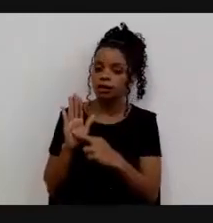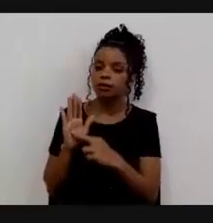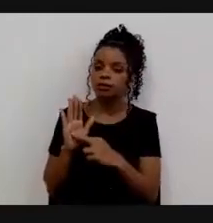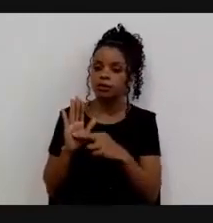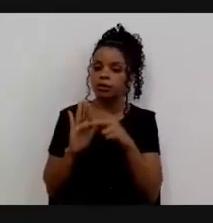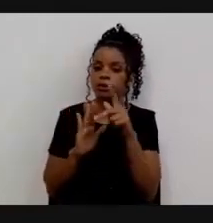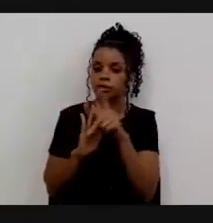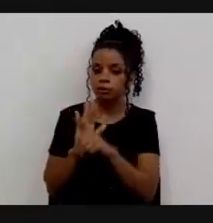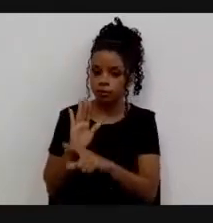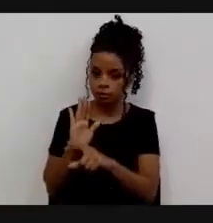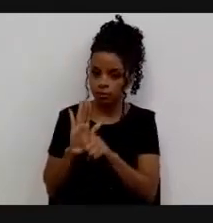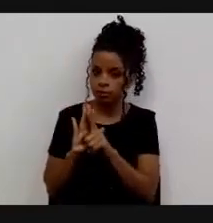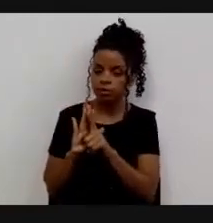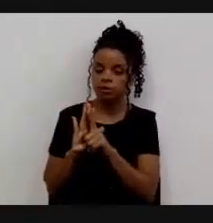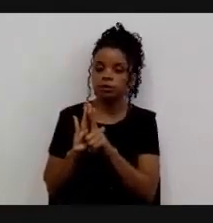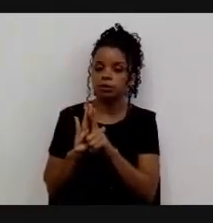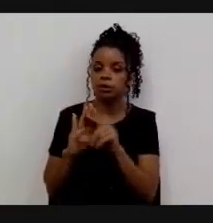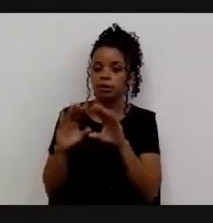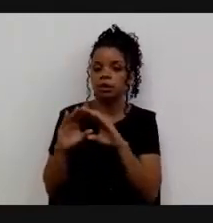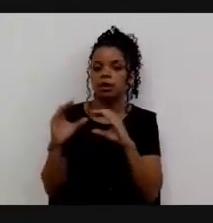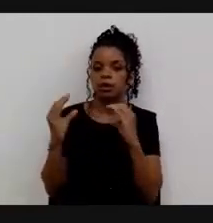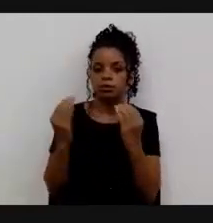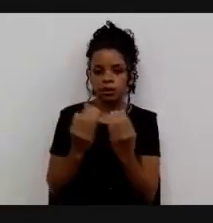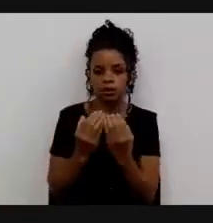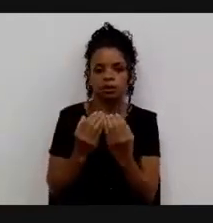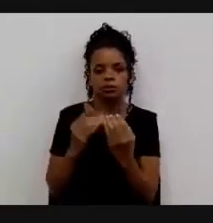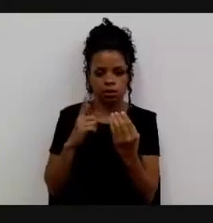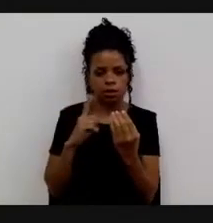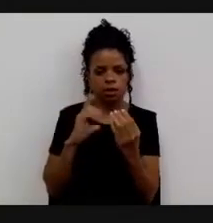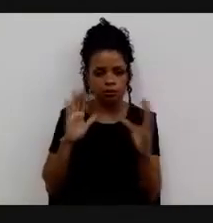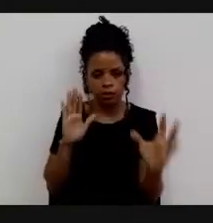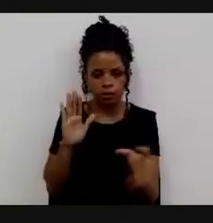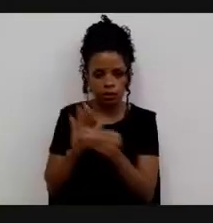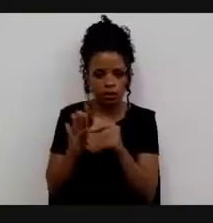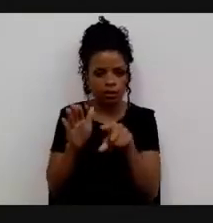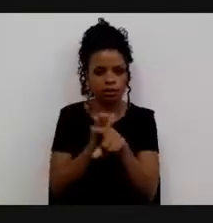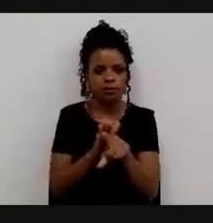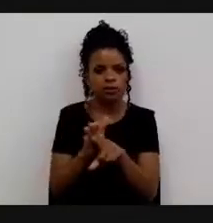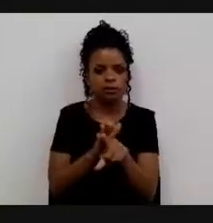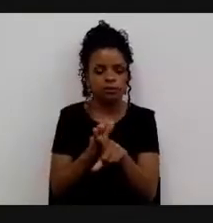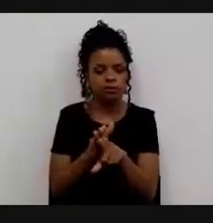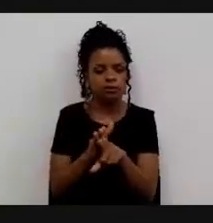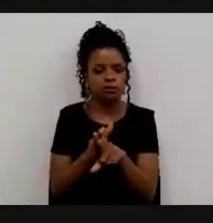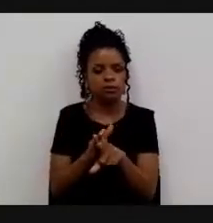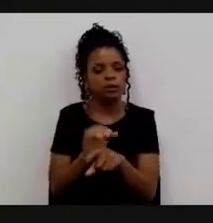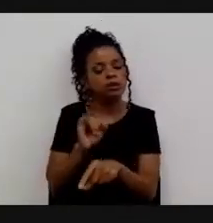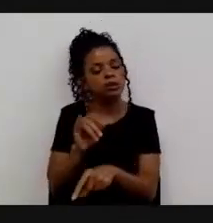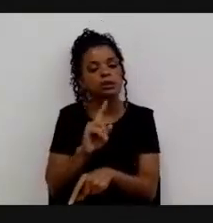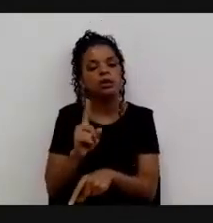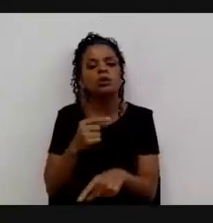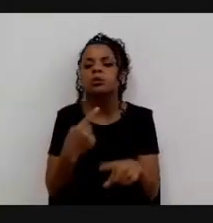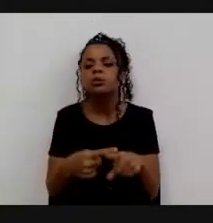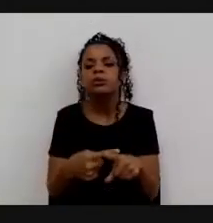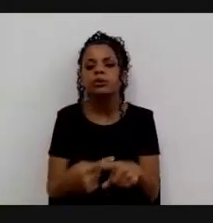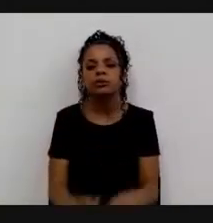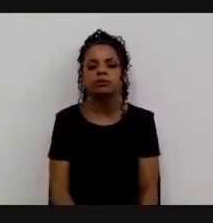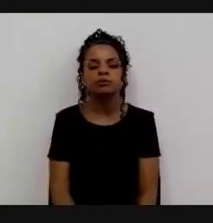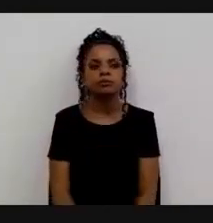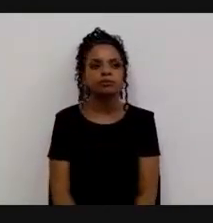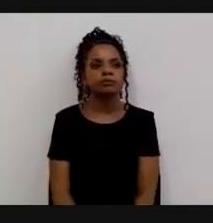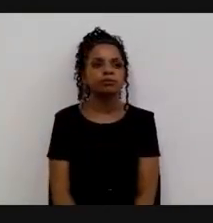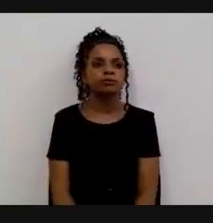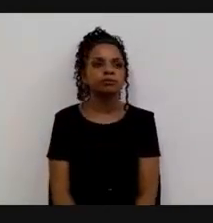foi considerada na pesquisa, e se não, por que não foi considerada? Você pode